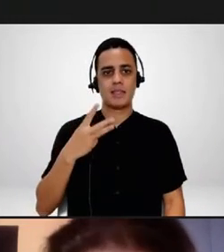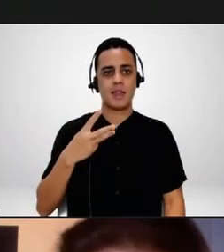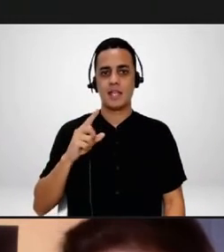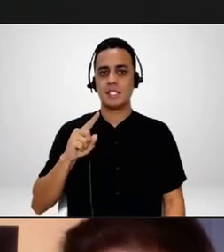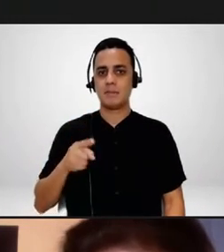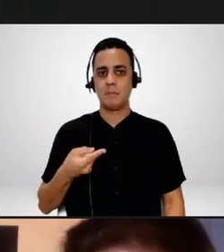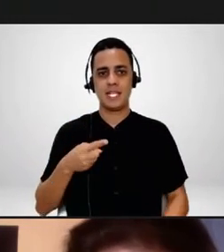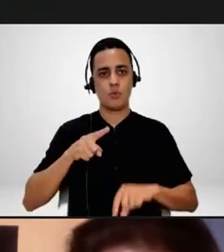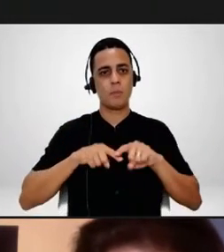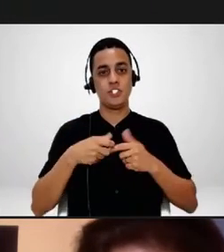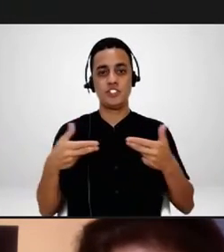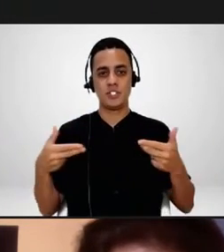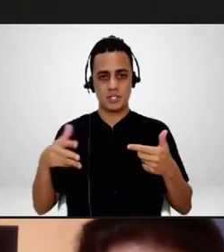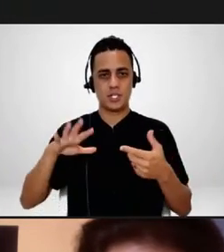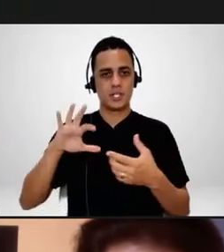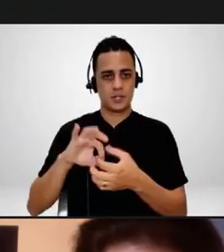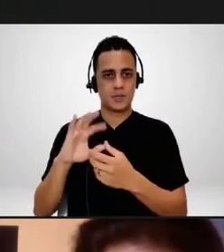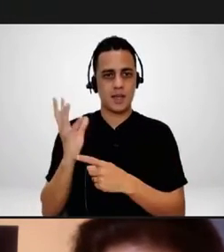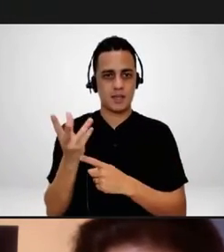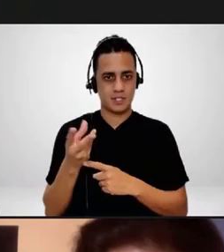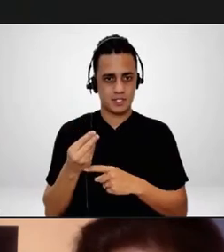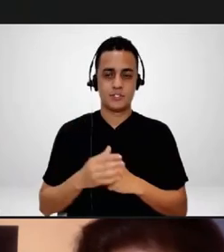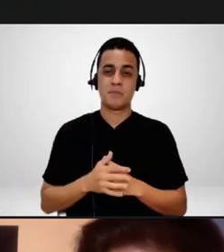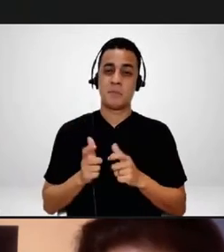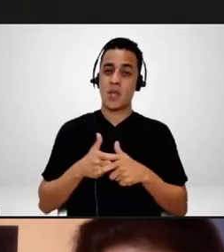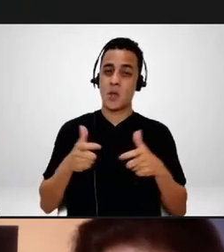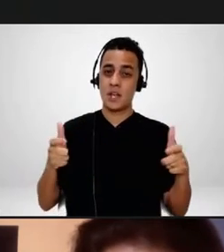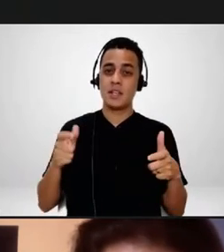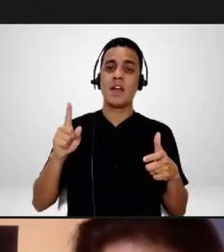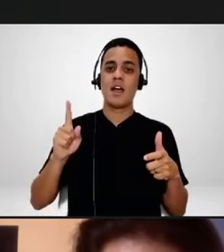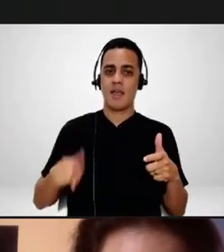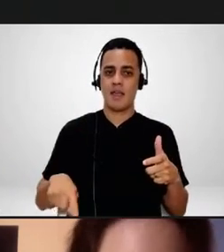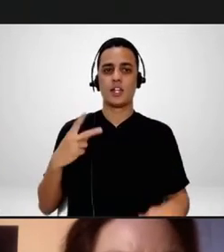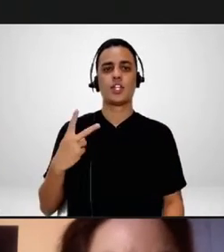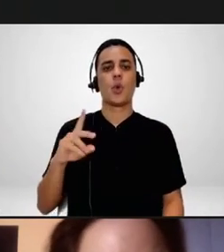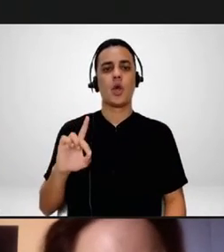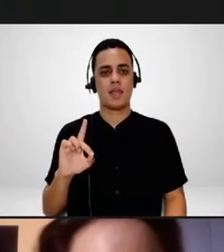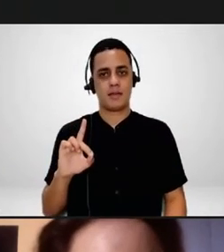de arte, e a maioria massiva são bidimensionais. O